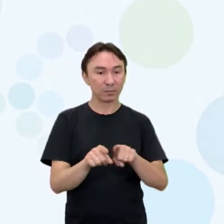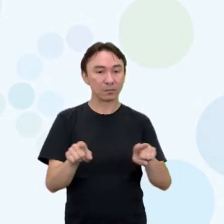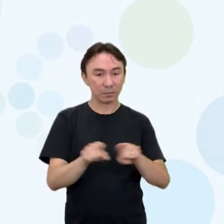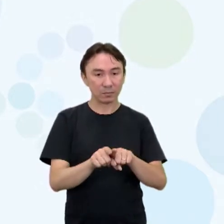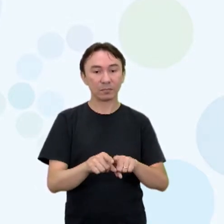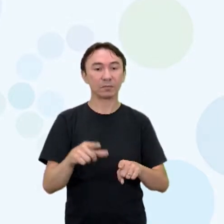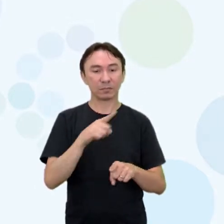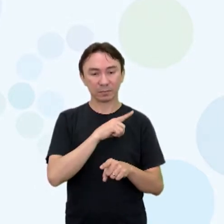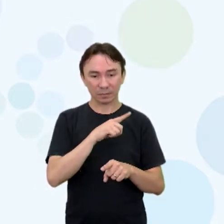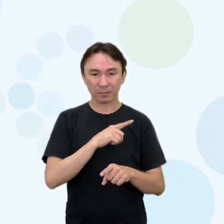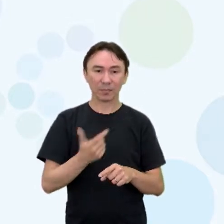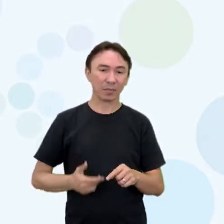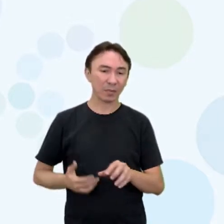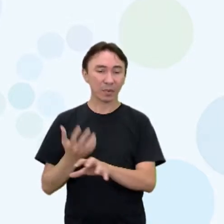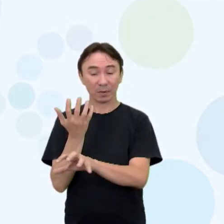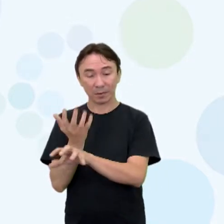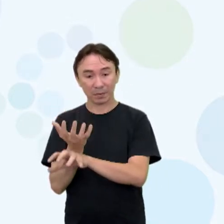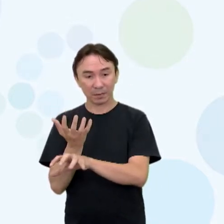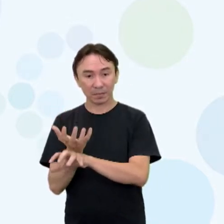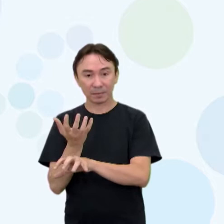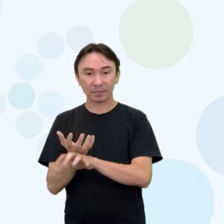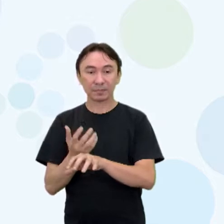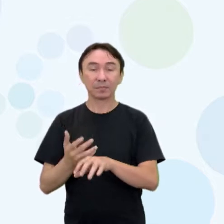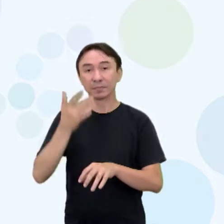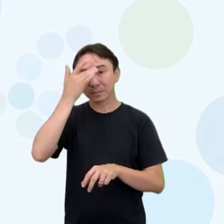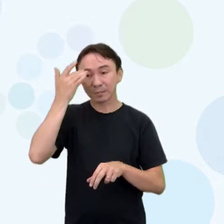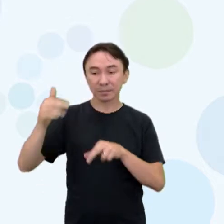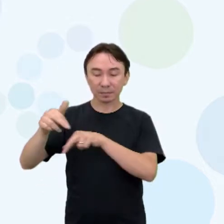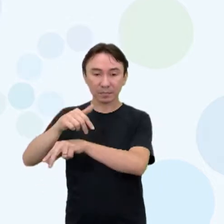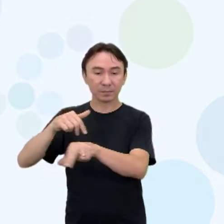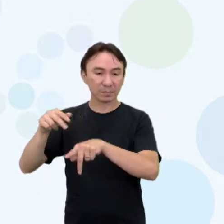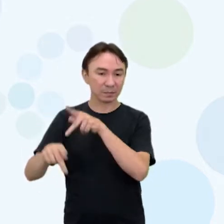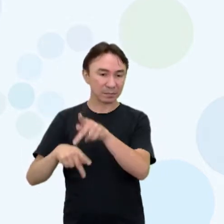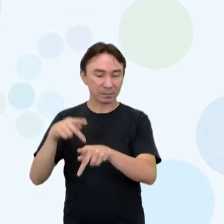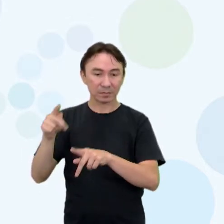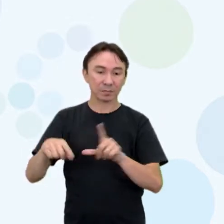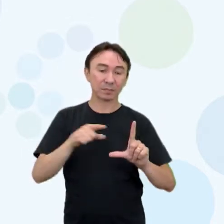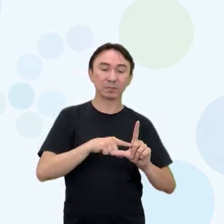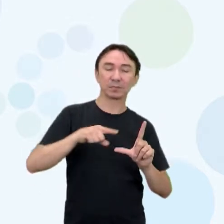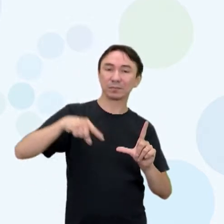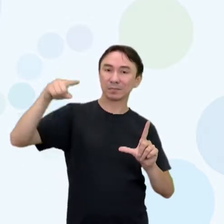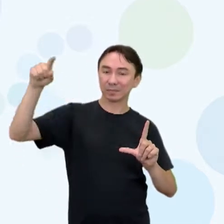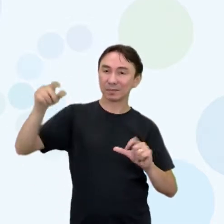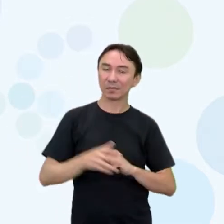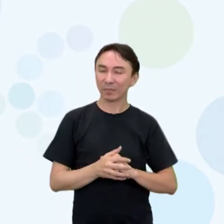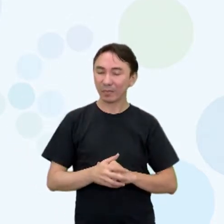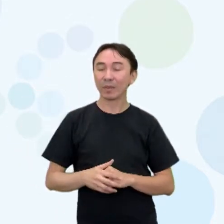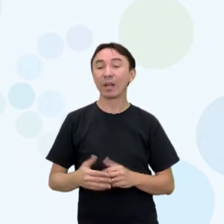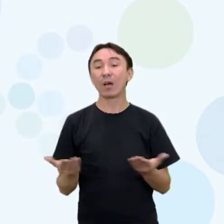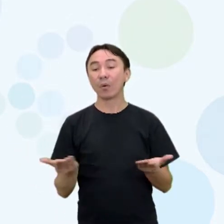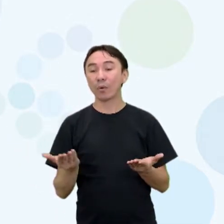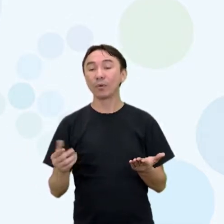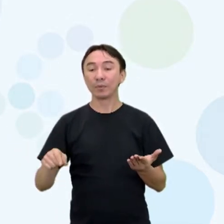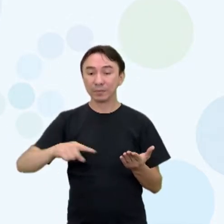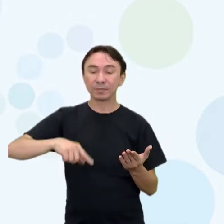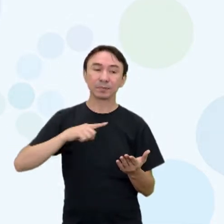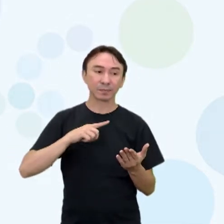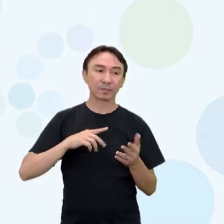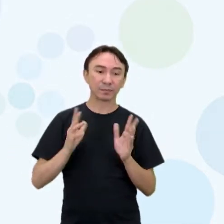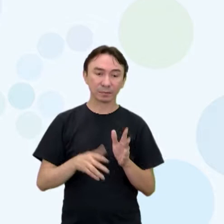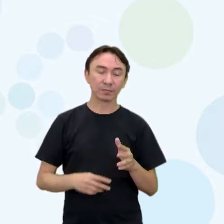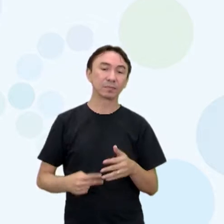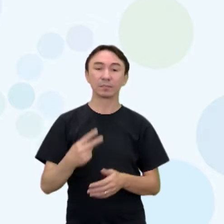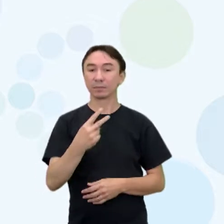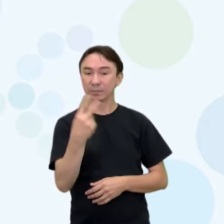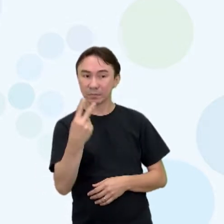e Índices, lembrando aí que estamos às vésperas, né? Começamos o segundo bimestre, vamos desenvolver toda essa parte aí